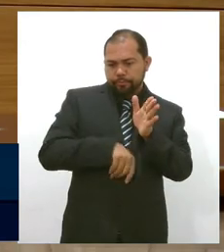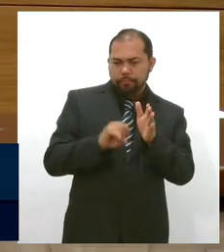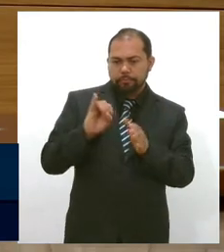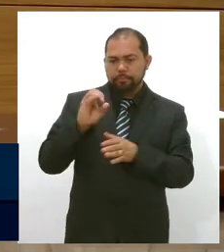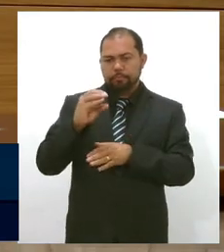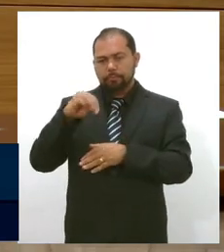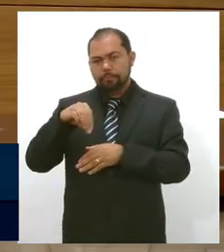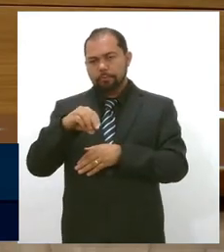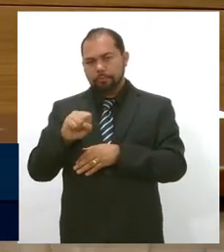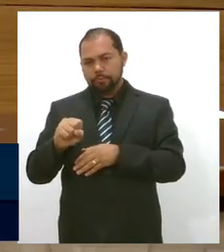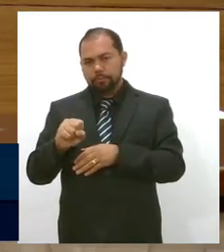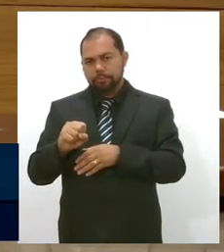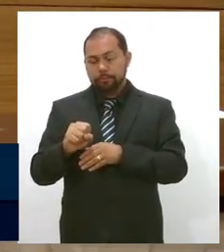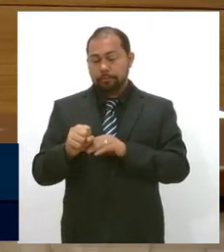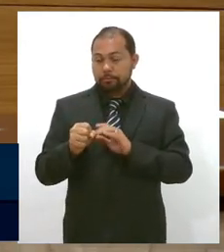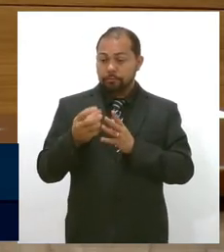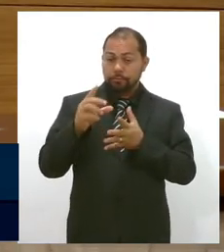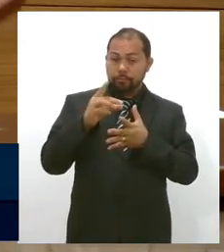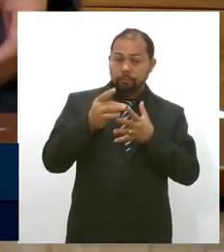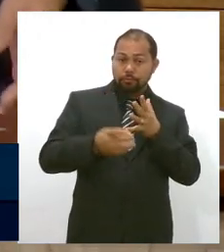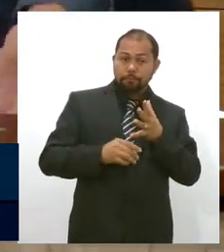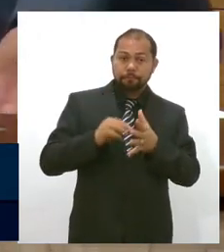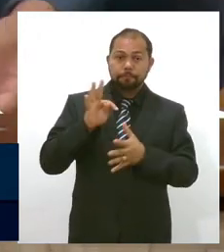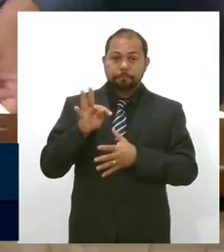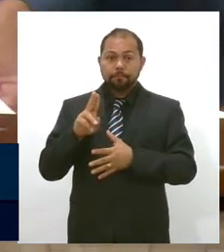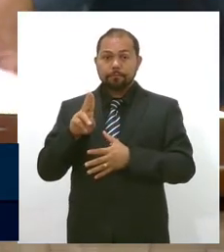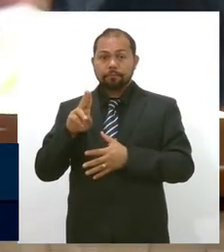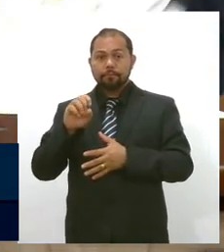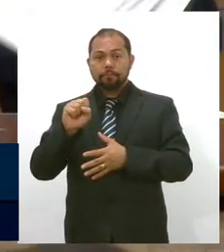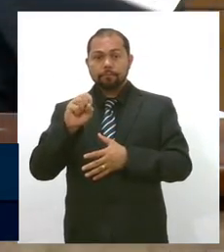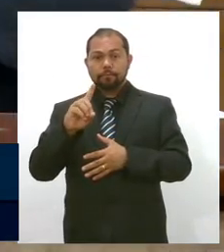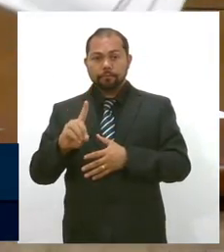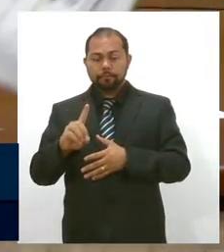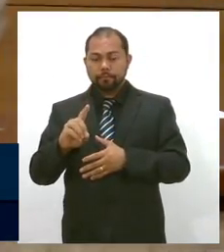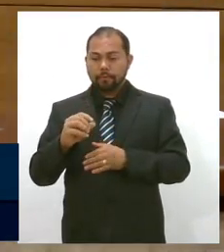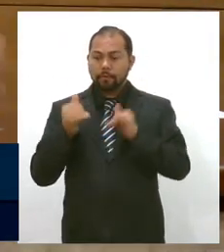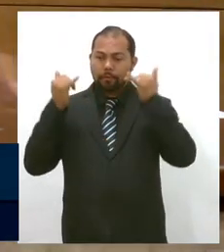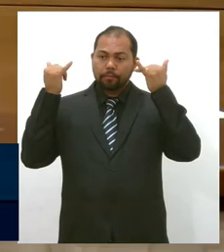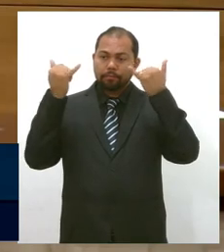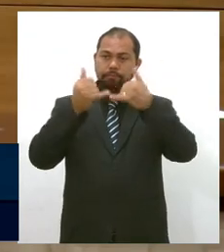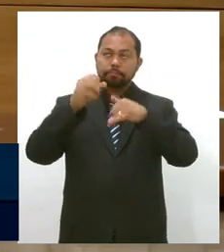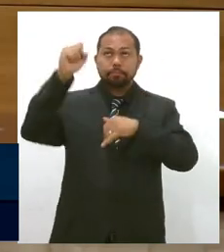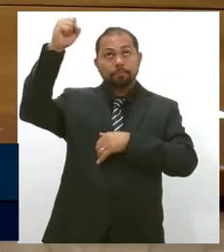TUSD, sobre a geração de fornecimento de energia solar no âmbito do Estado de Sergipe.